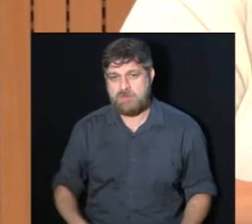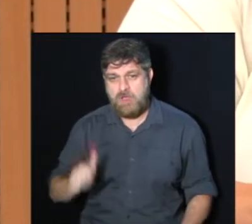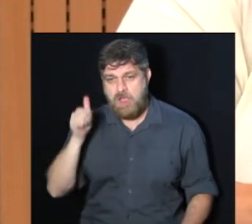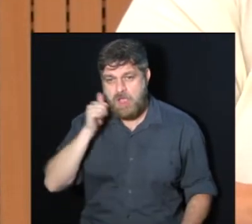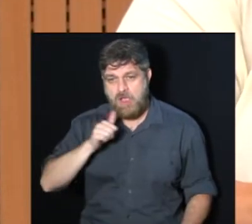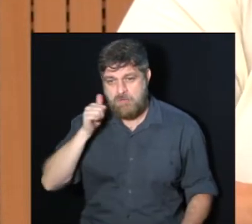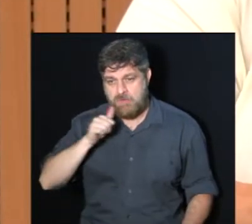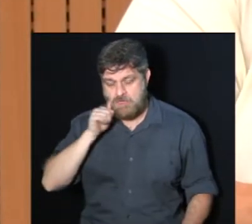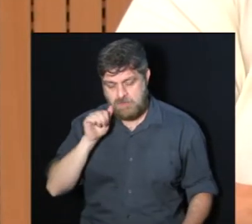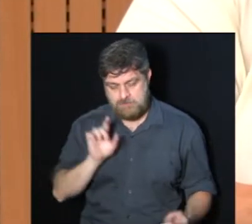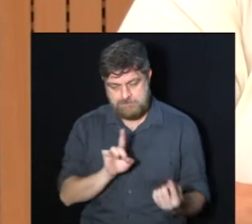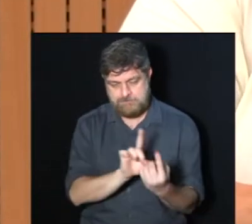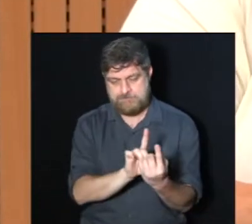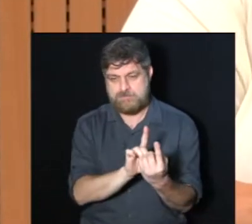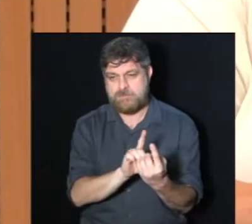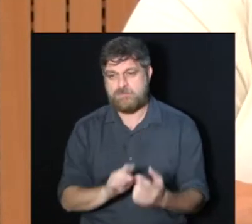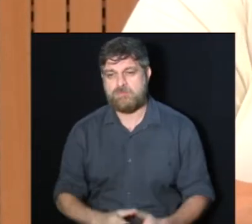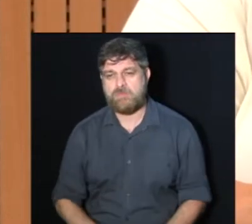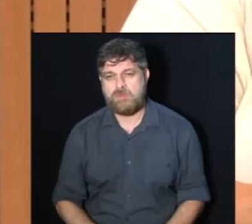às mulheres.